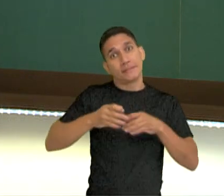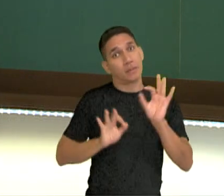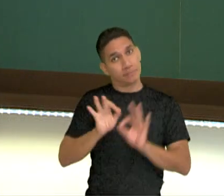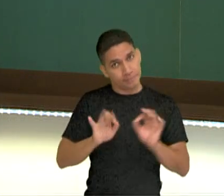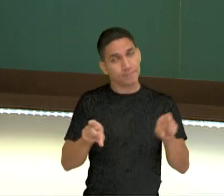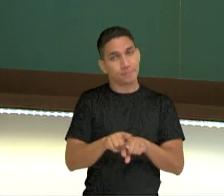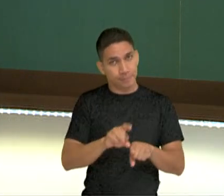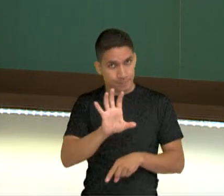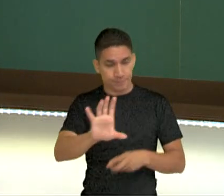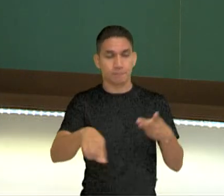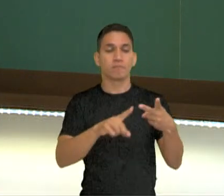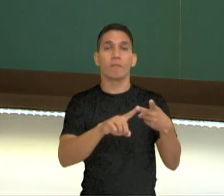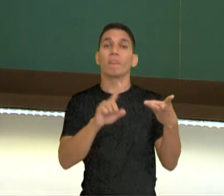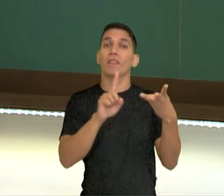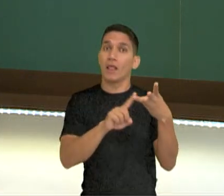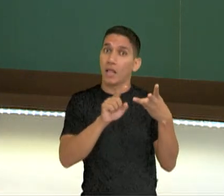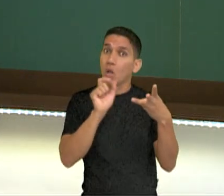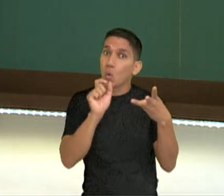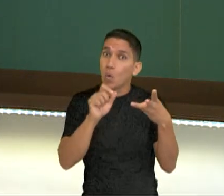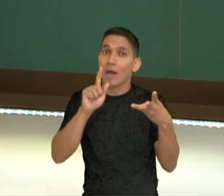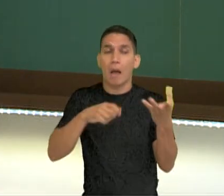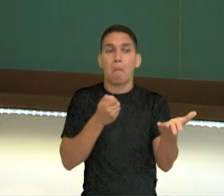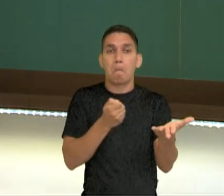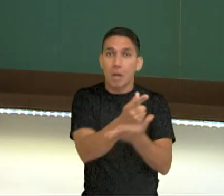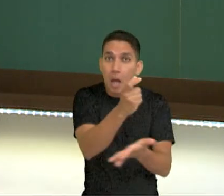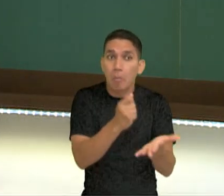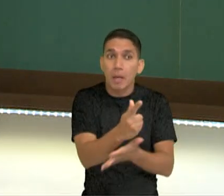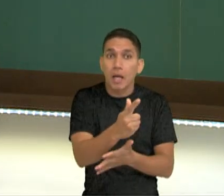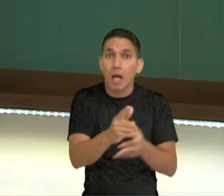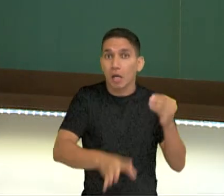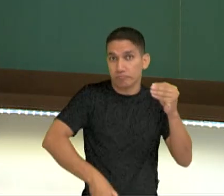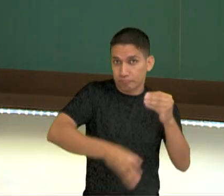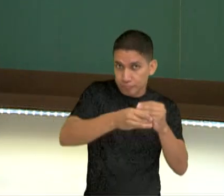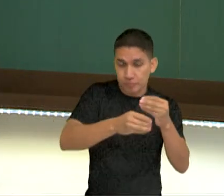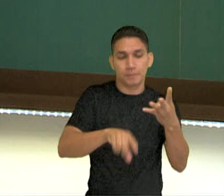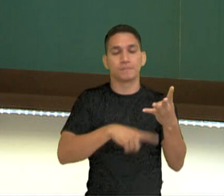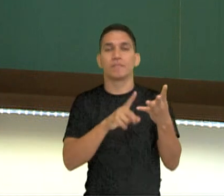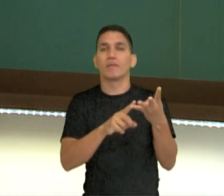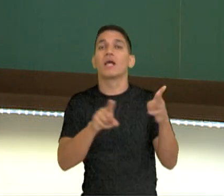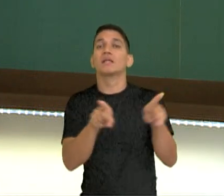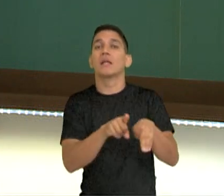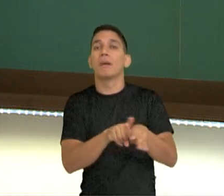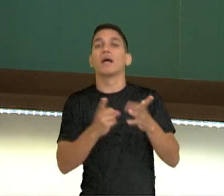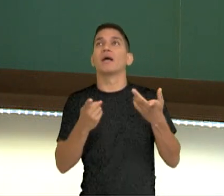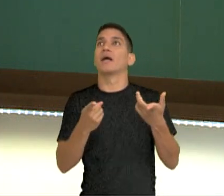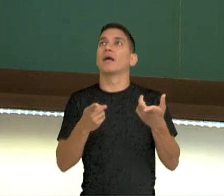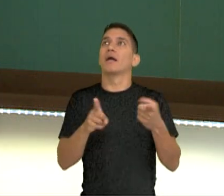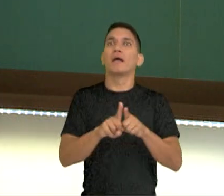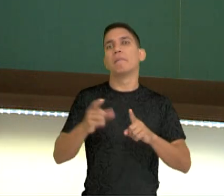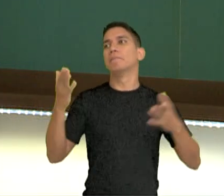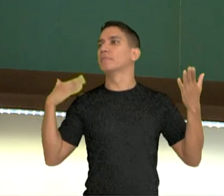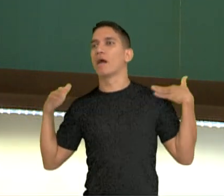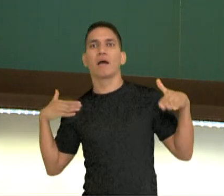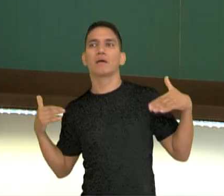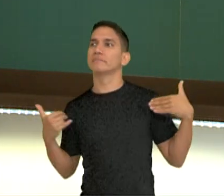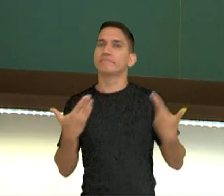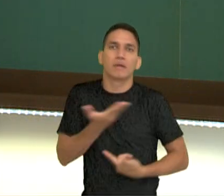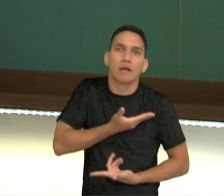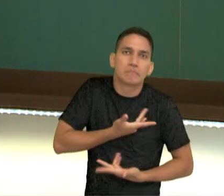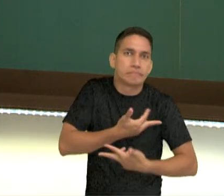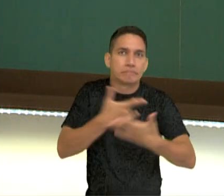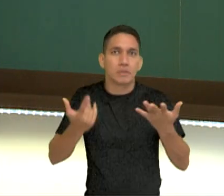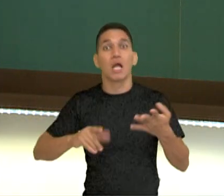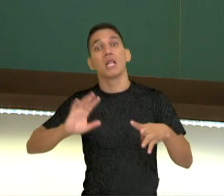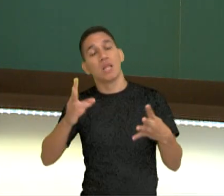As despesas fixas e extras, os gastos com saída com amigos. Vocês vão ver